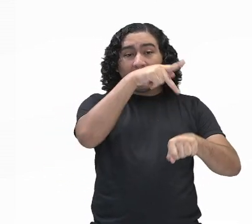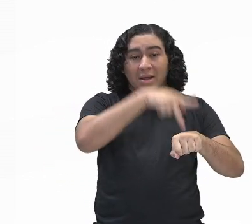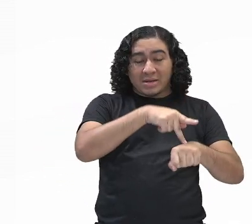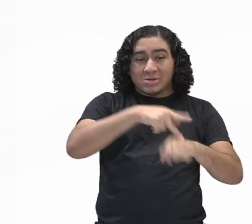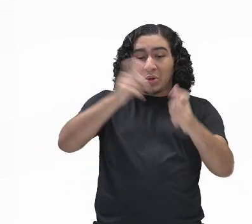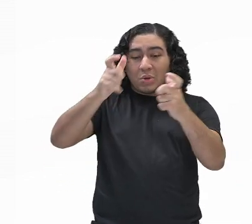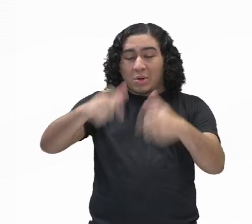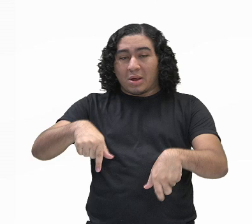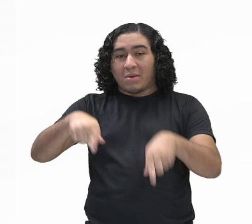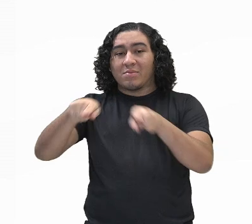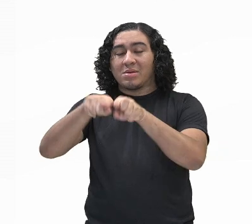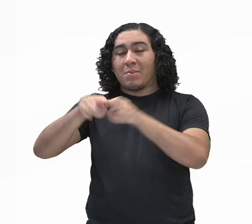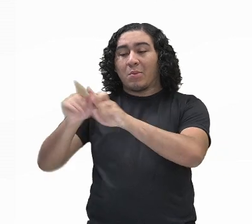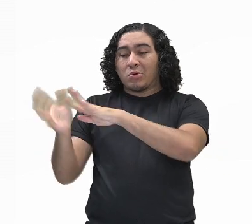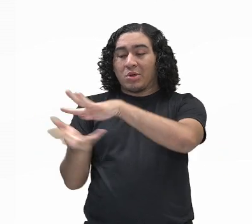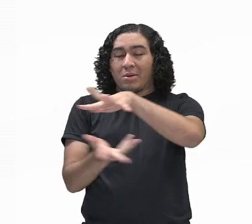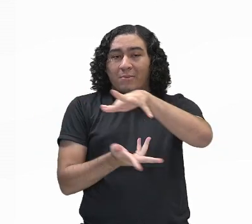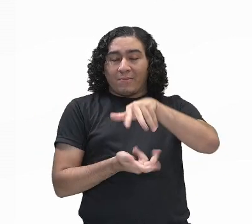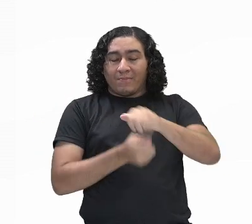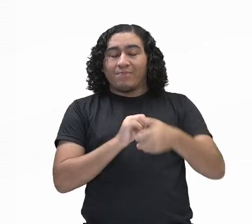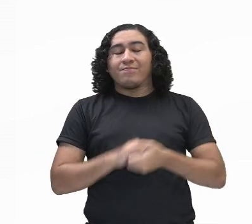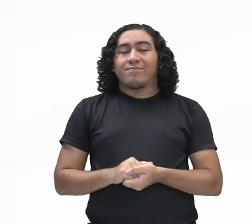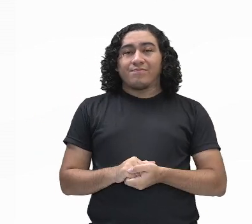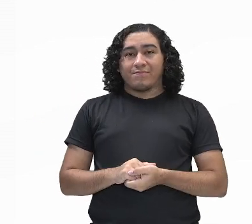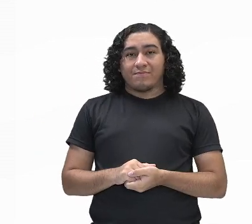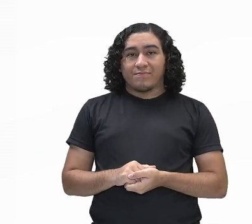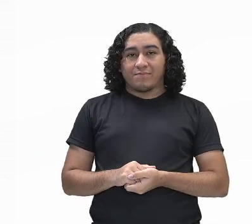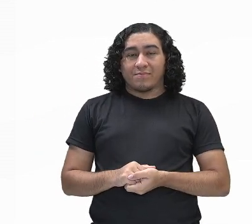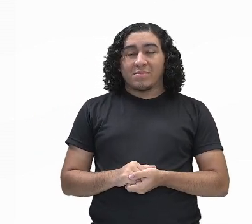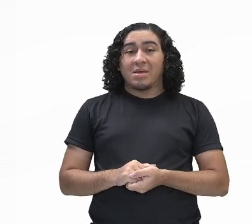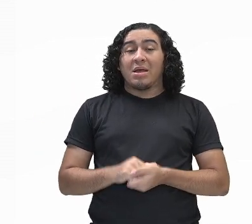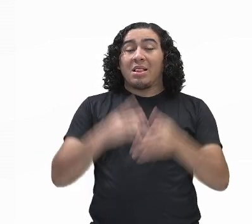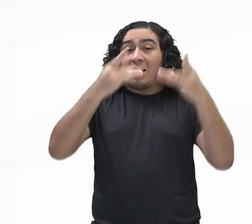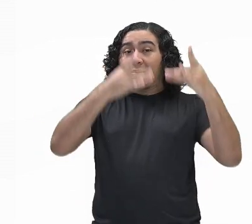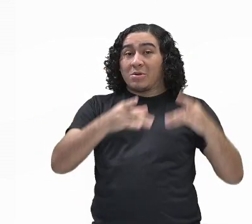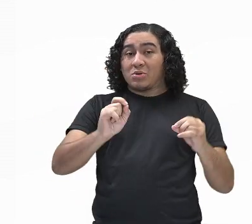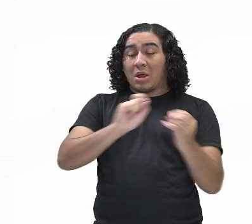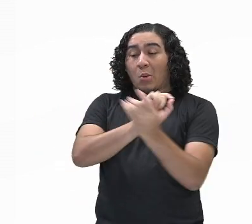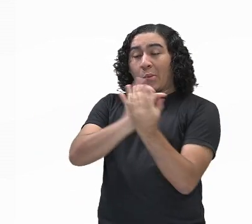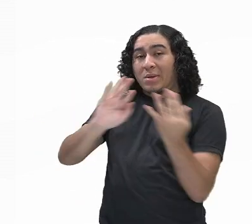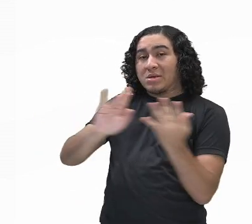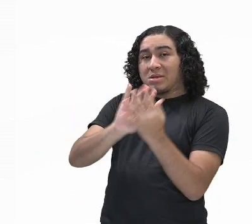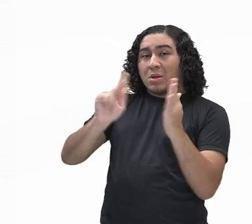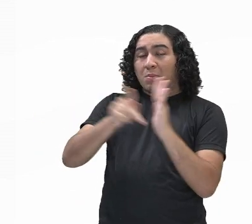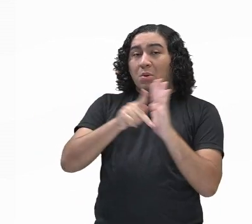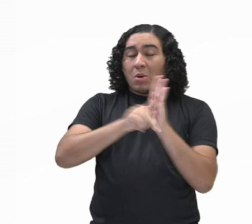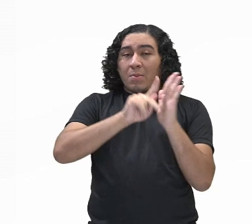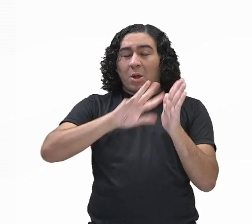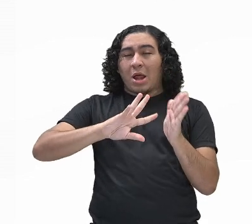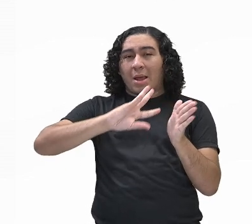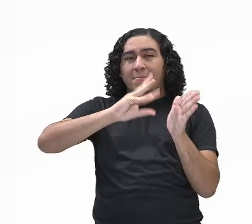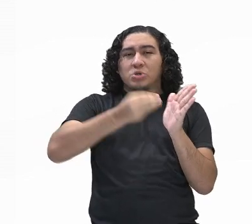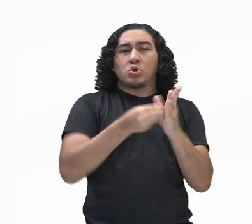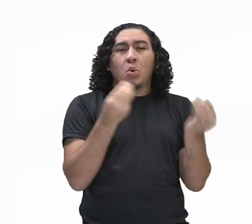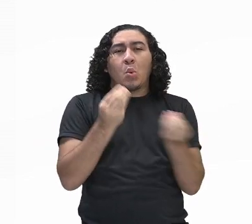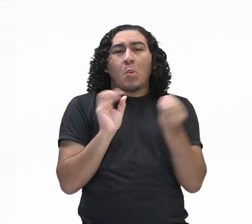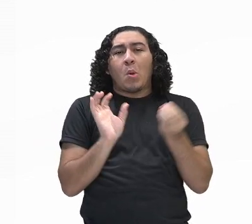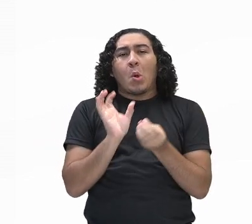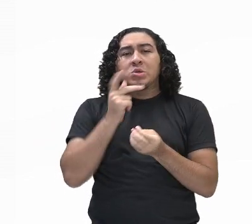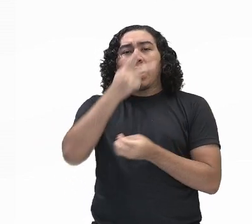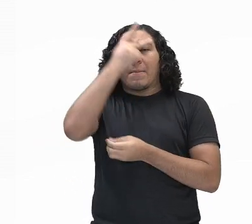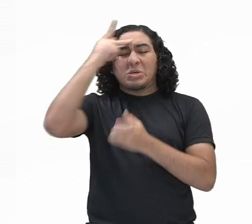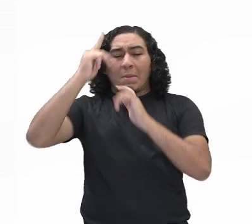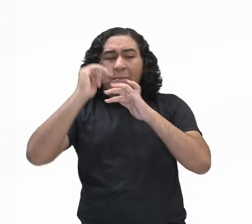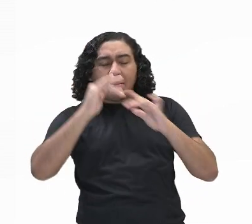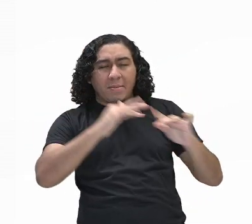E o detalhamento, temos aí a urbanização da Amazônia, né? A gente vai conhecer esse processo de urbanização nos estados